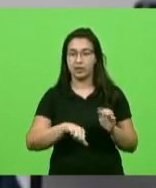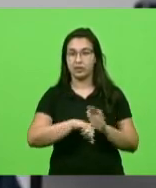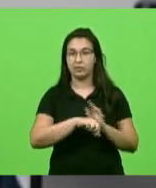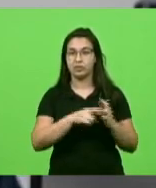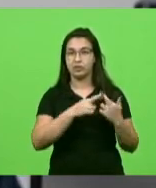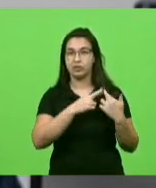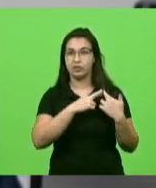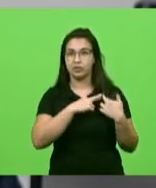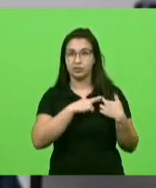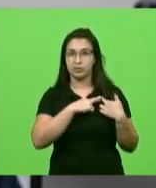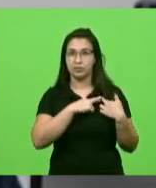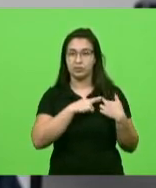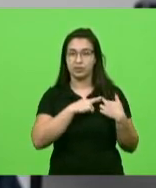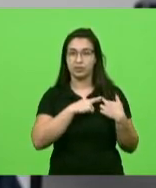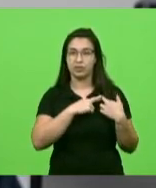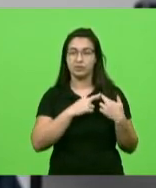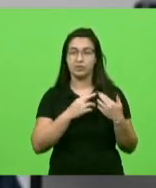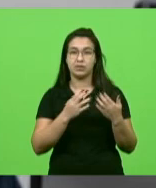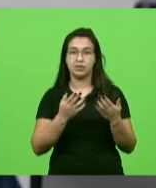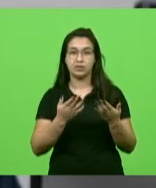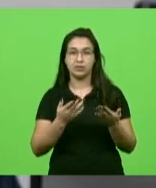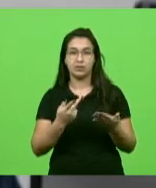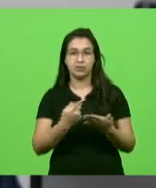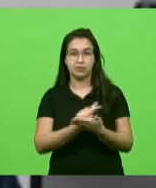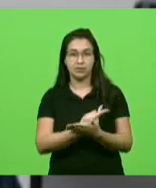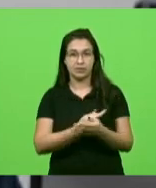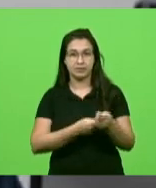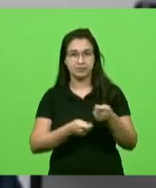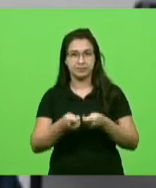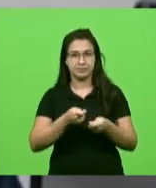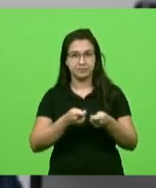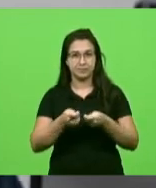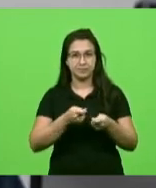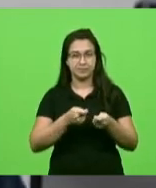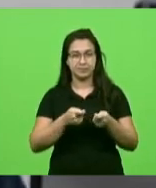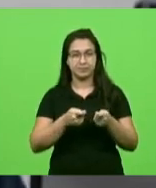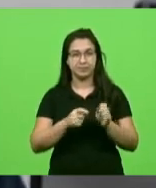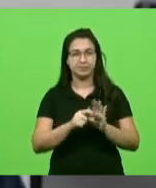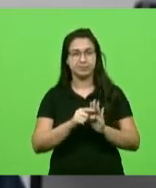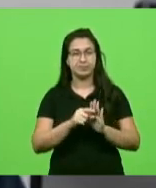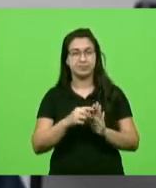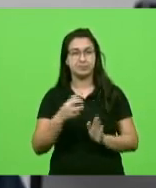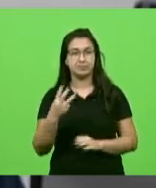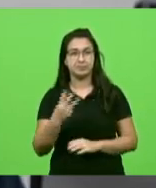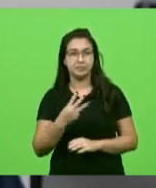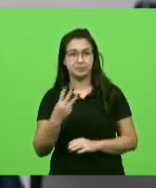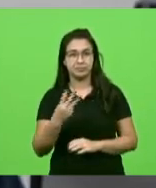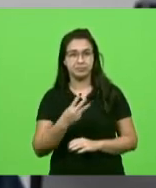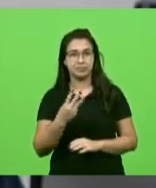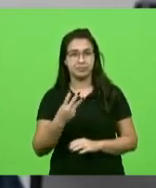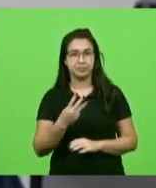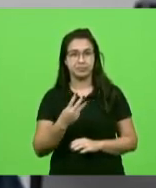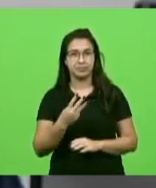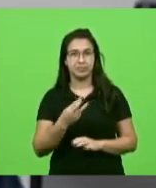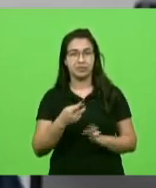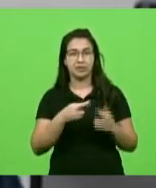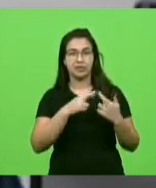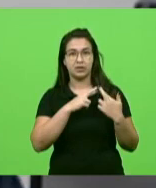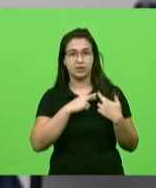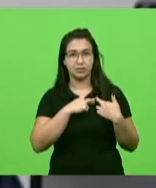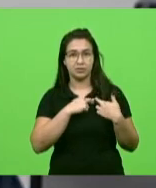crimes de responsabilidade com contra a probidade da administração e quem três não tornar efetiva a responsabilidade